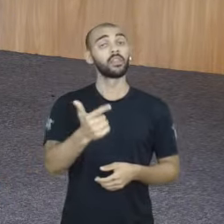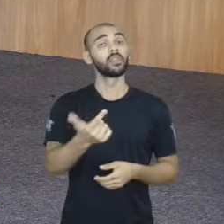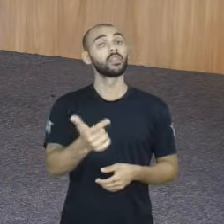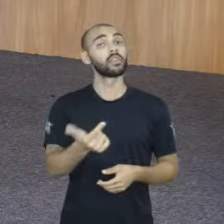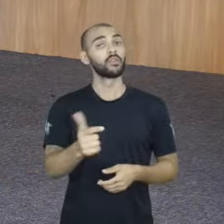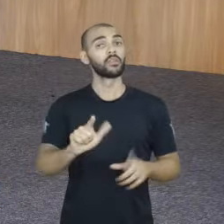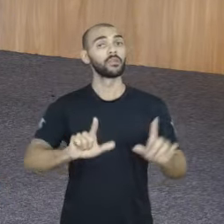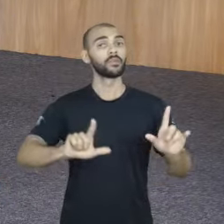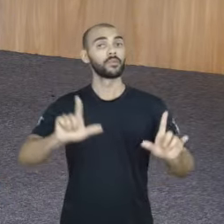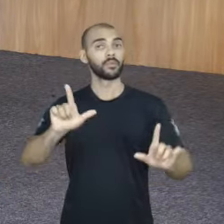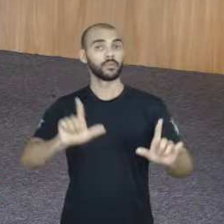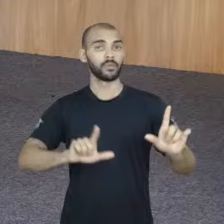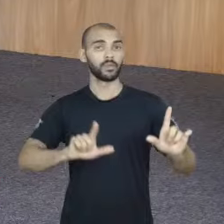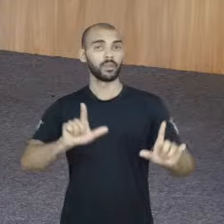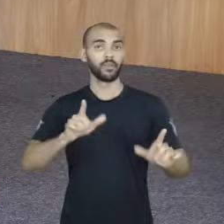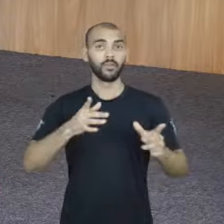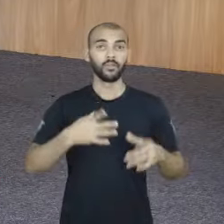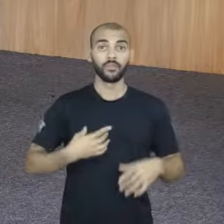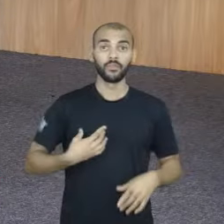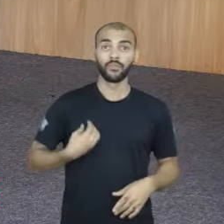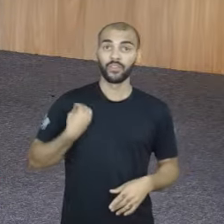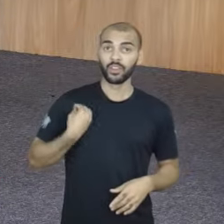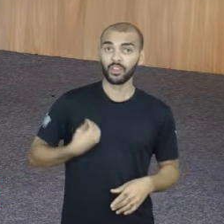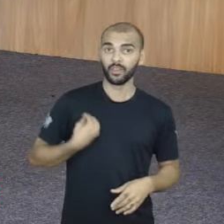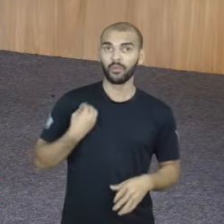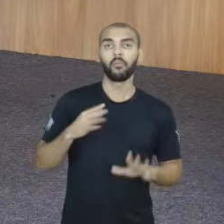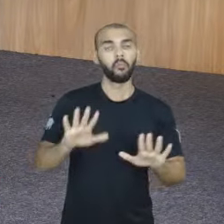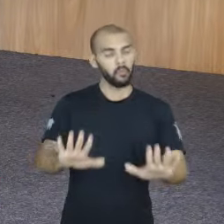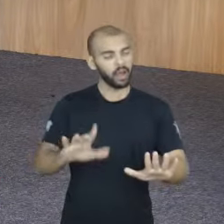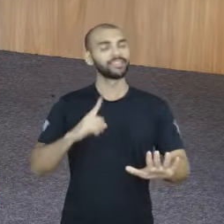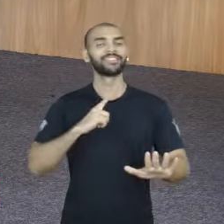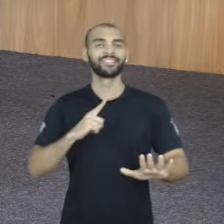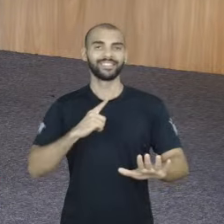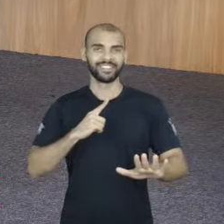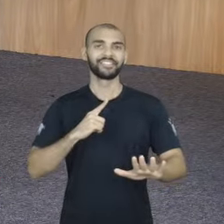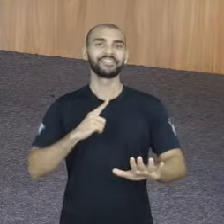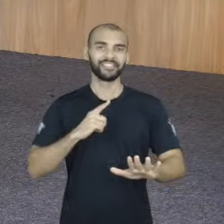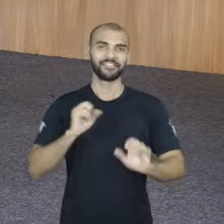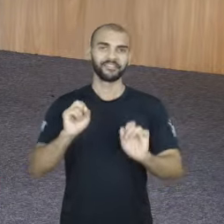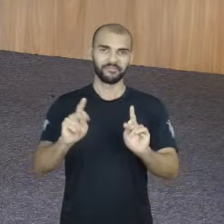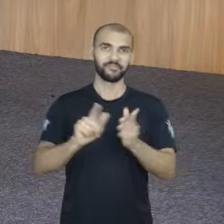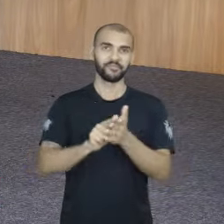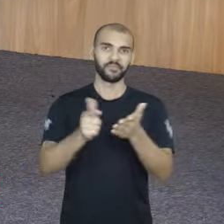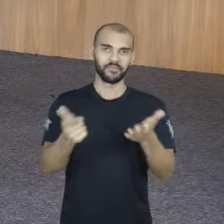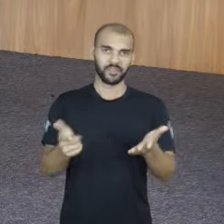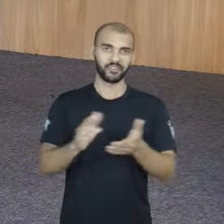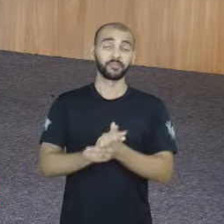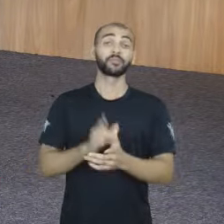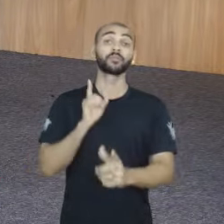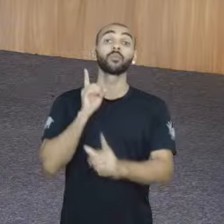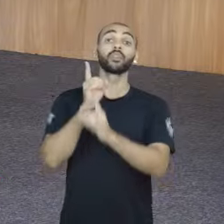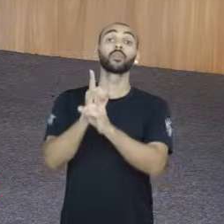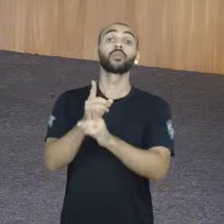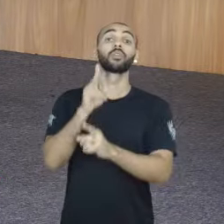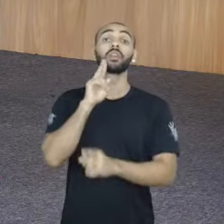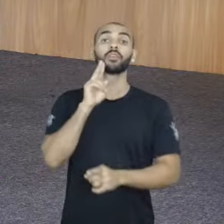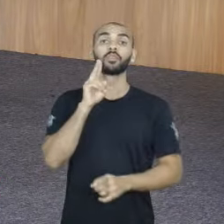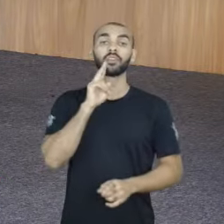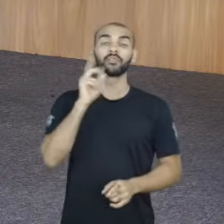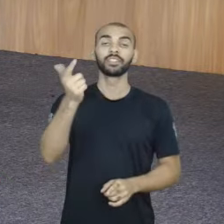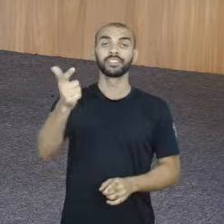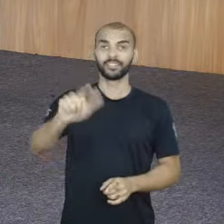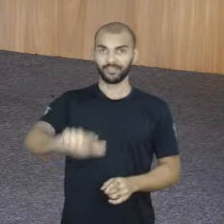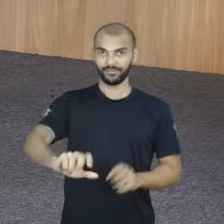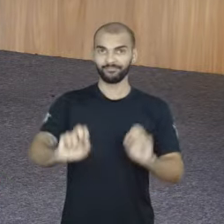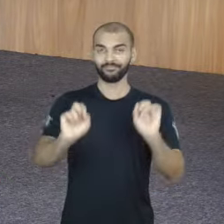viu, gente? Vem aqui para participar. Eu te vejo na segunda-feira. Te vejo na segunda-feira ao vivo de novo, Fernando Brasil. Isso obrigada.